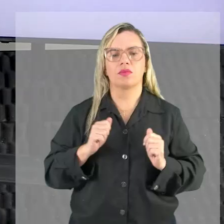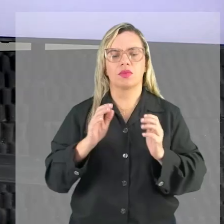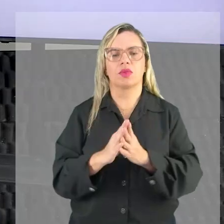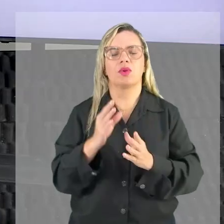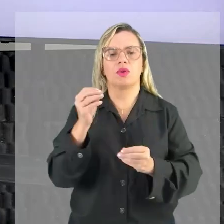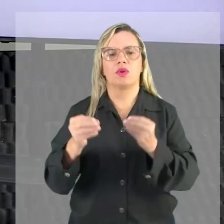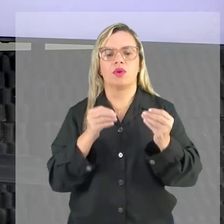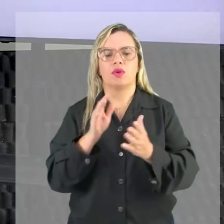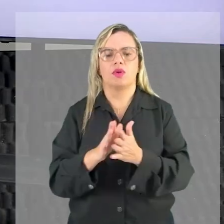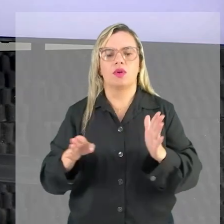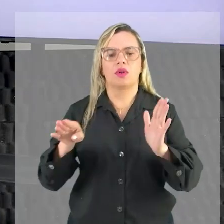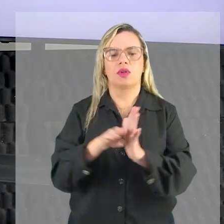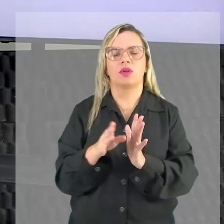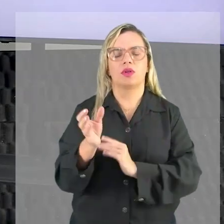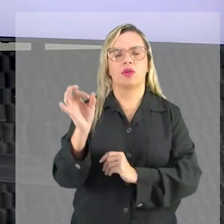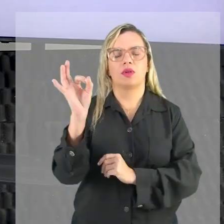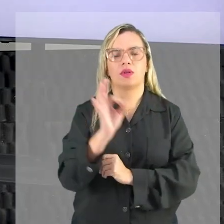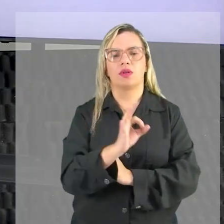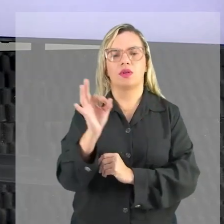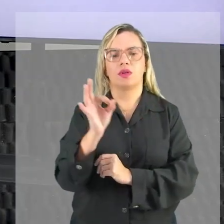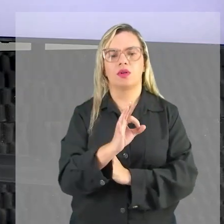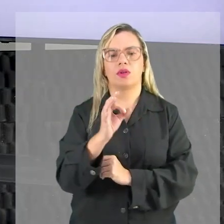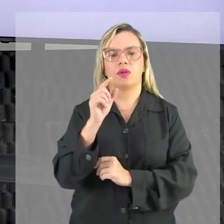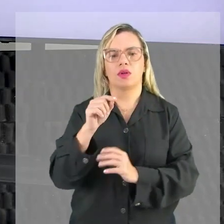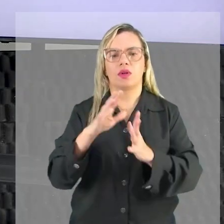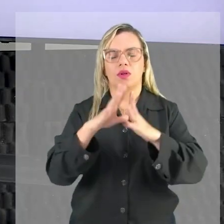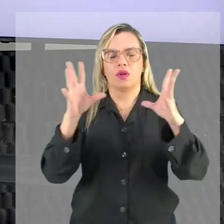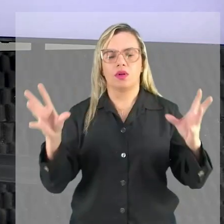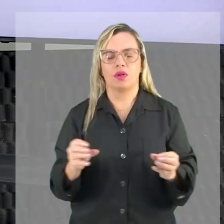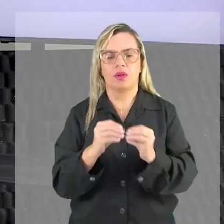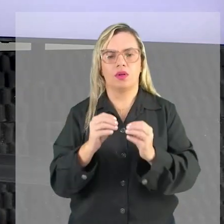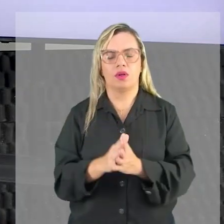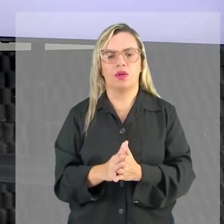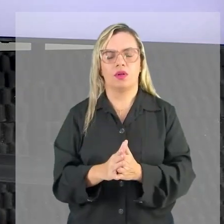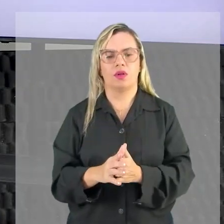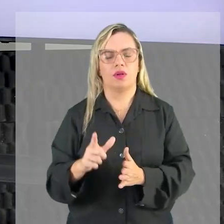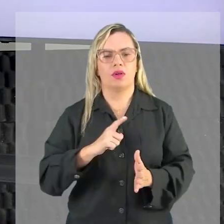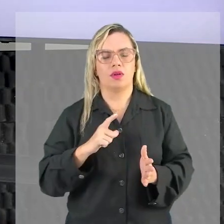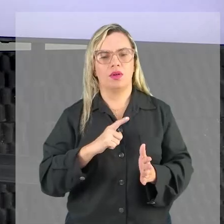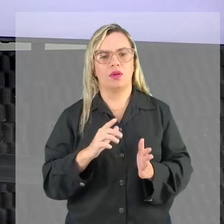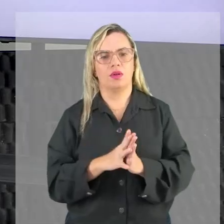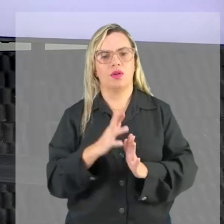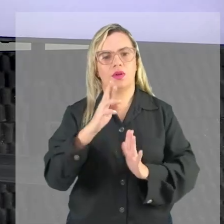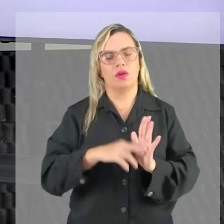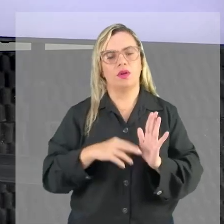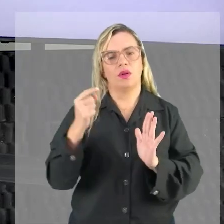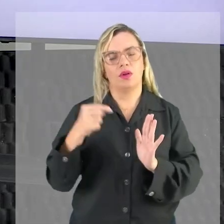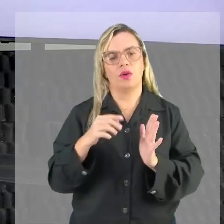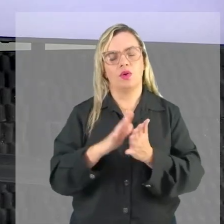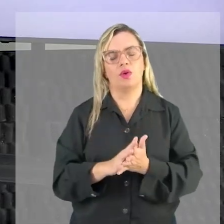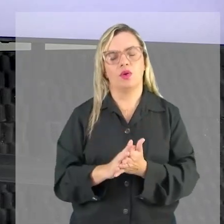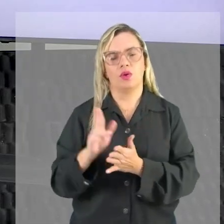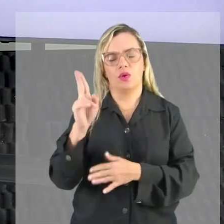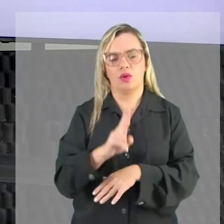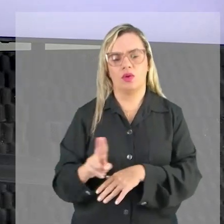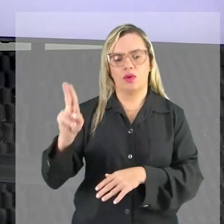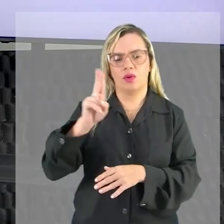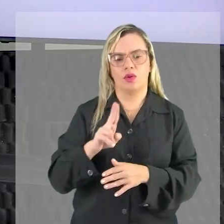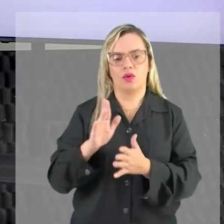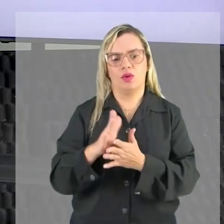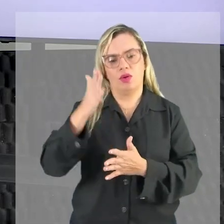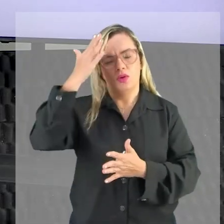chegam nesses índices? Então, existem relatórios, questionários que são utilizados para